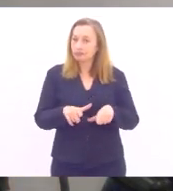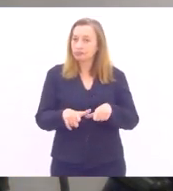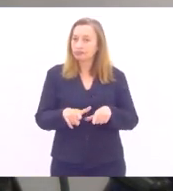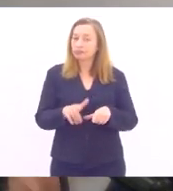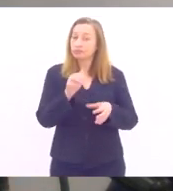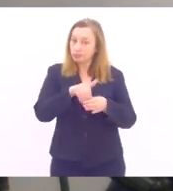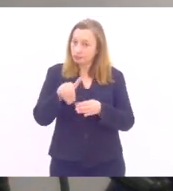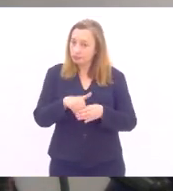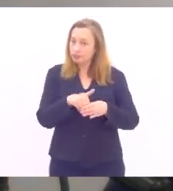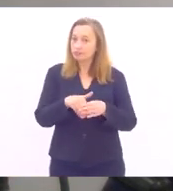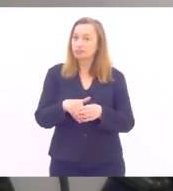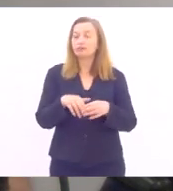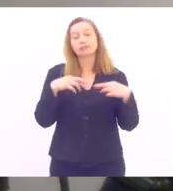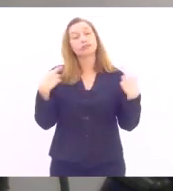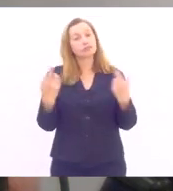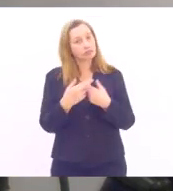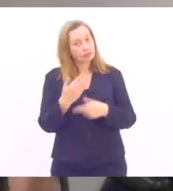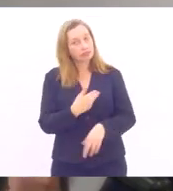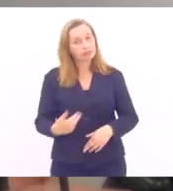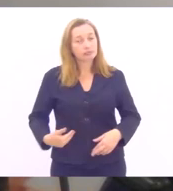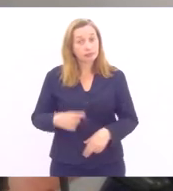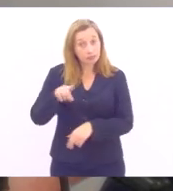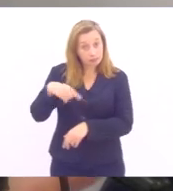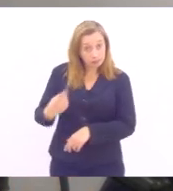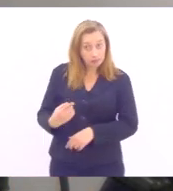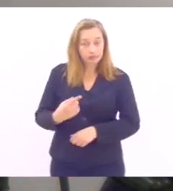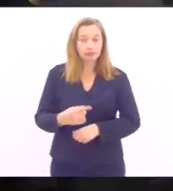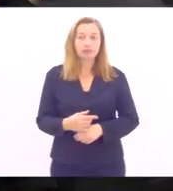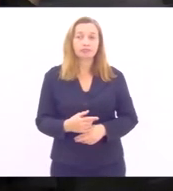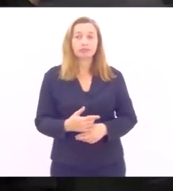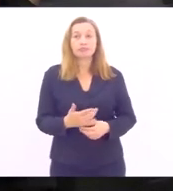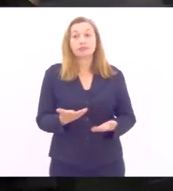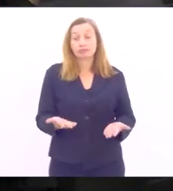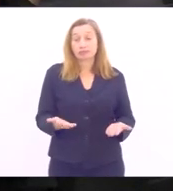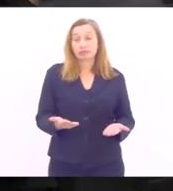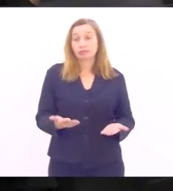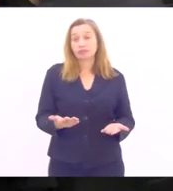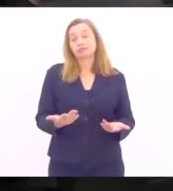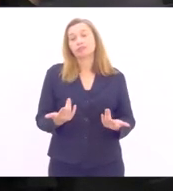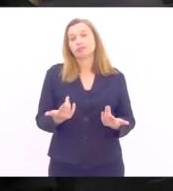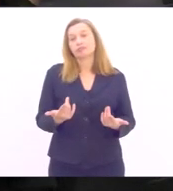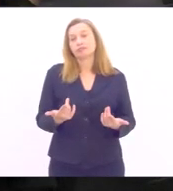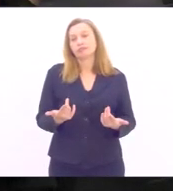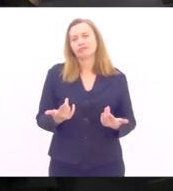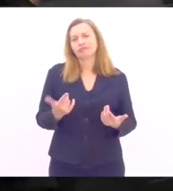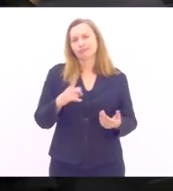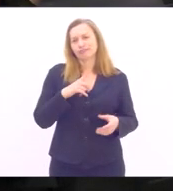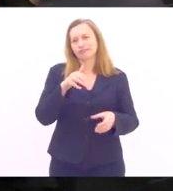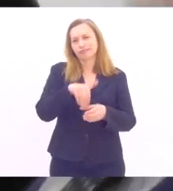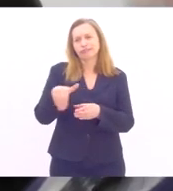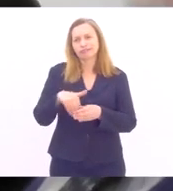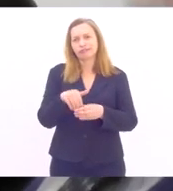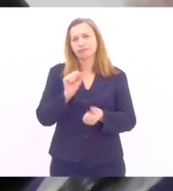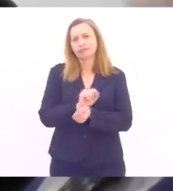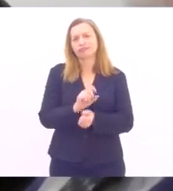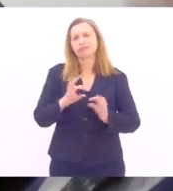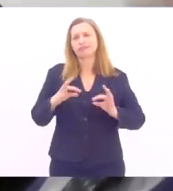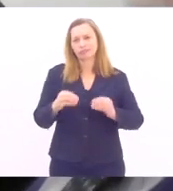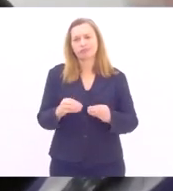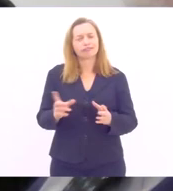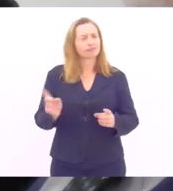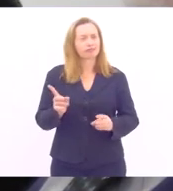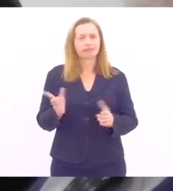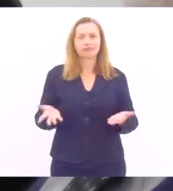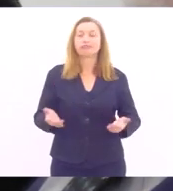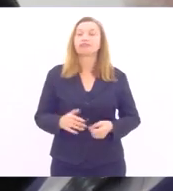decidir, quer dizer, fazer audiência pública, votar, etc., etc. Senão seria uma aberração. Tem eleição para tudo. Né? Só fazendo essa